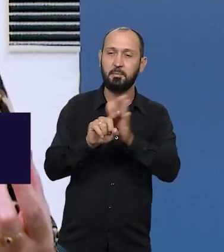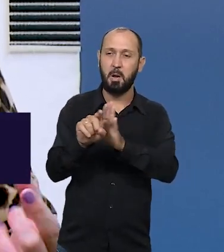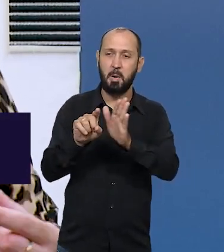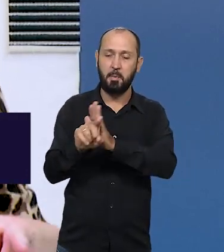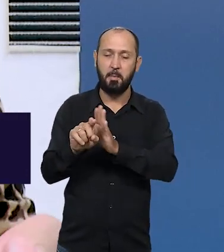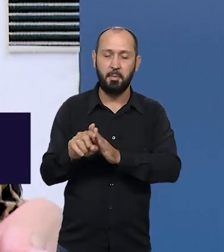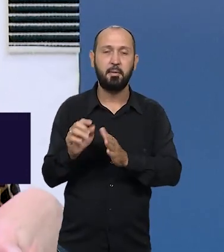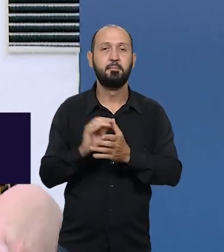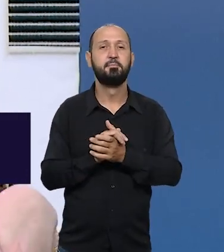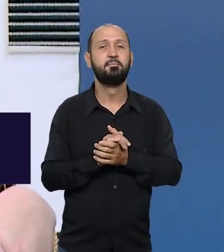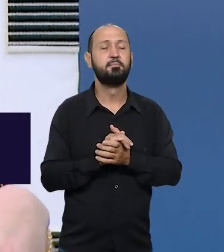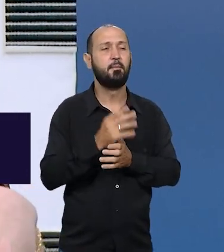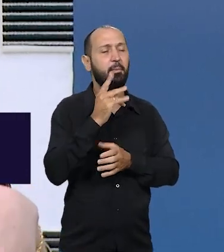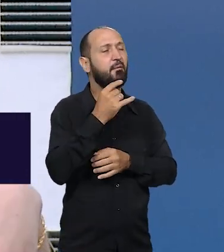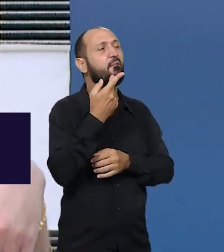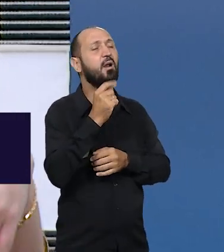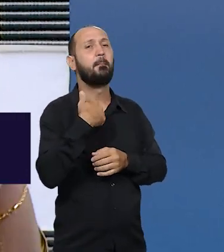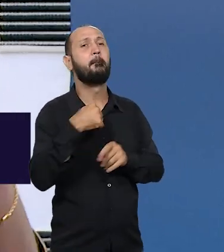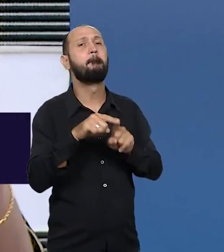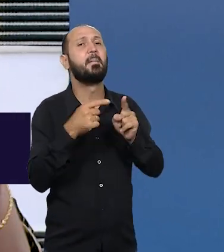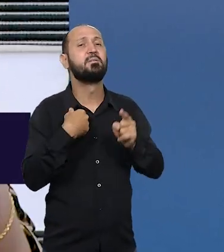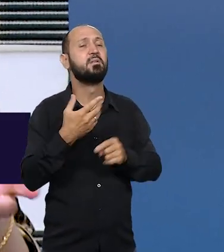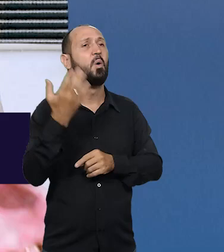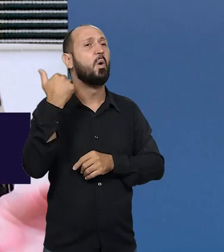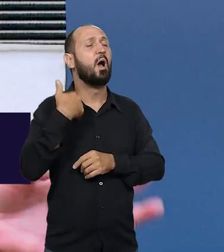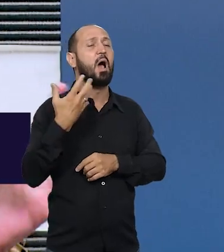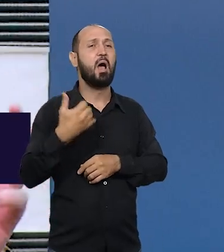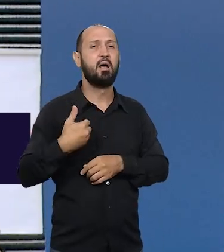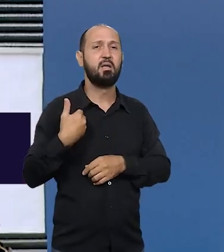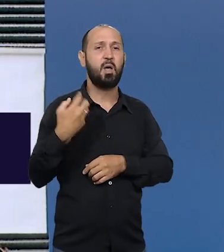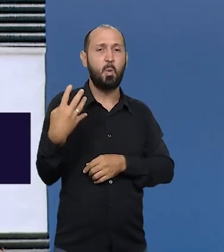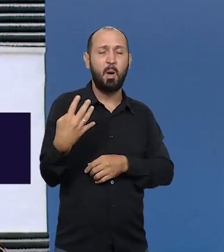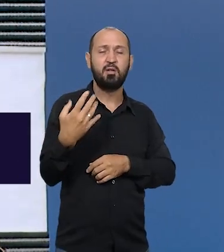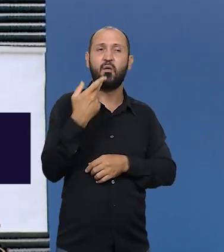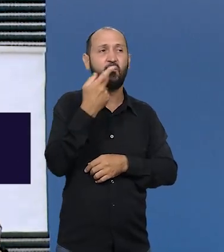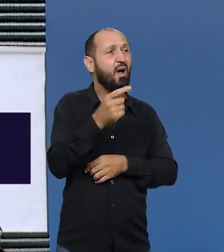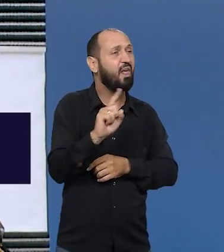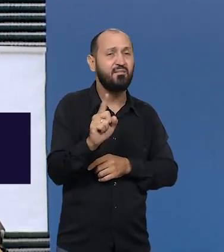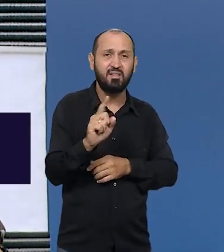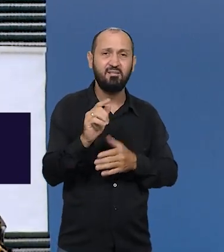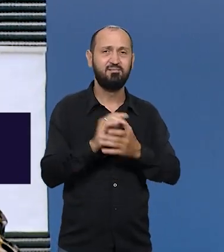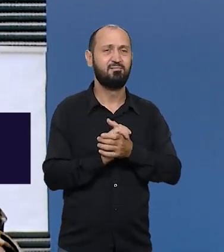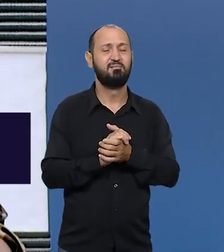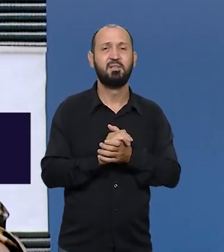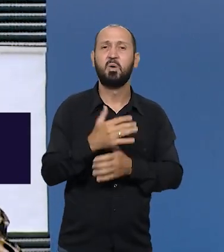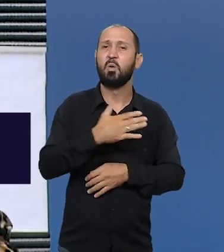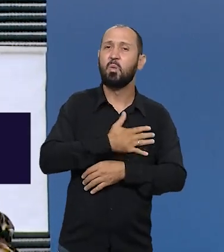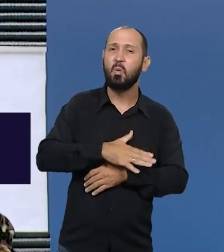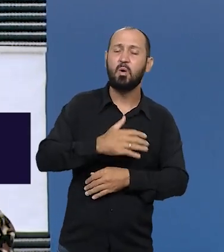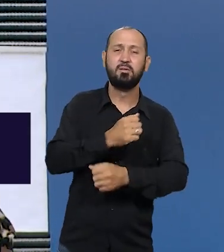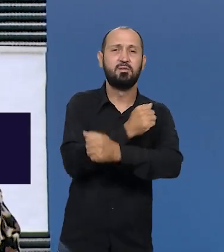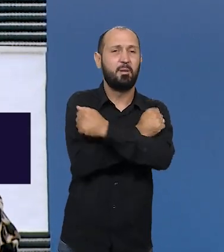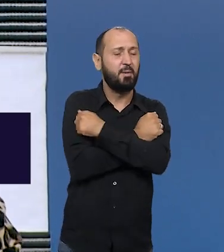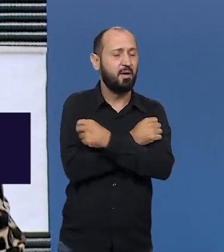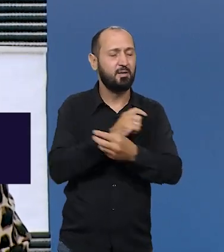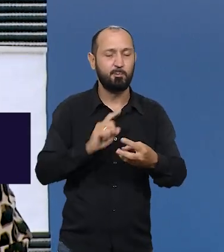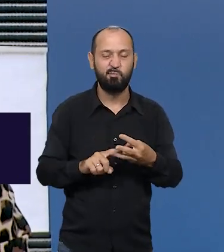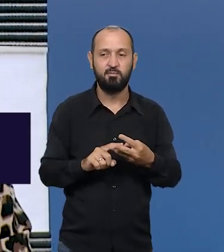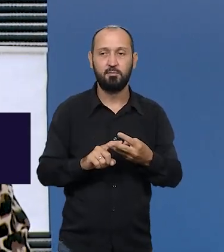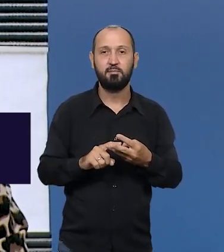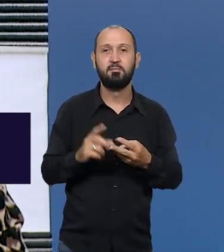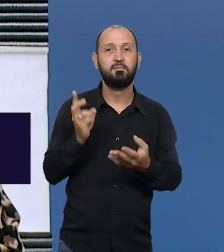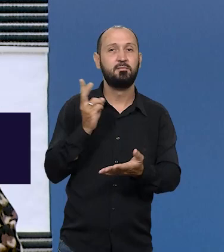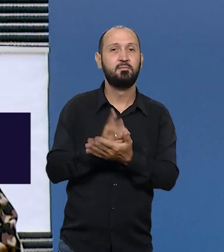não falava até os 4 anos de idade, eu também não gosto de abraços, E aí eu sempre coloco uma pulguinha atrás da orelha, eu falo,